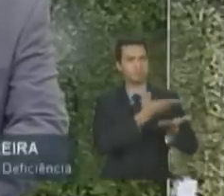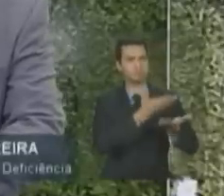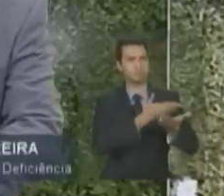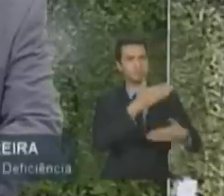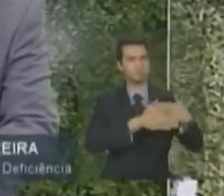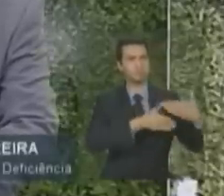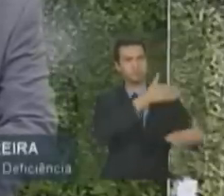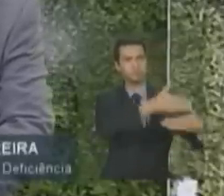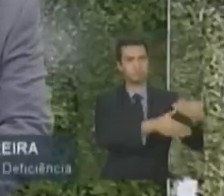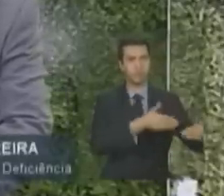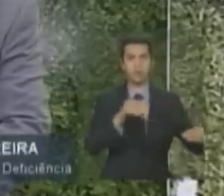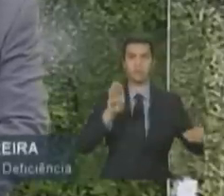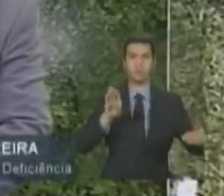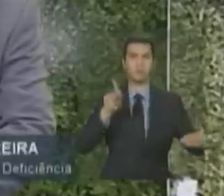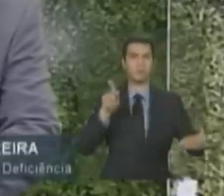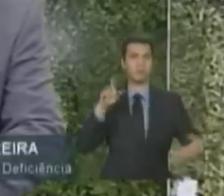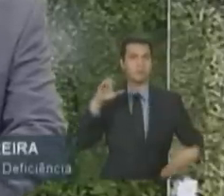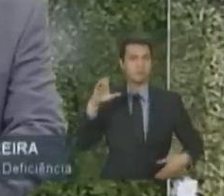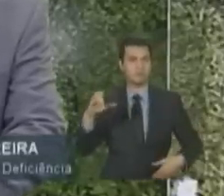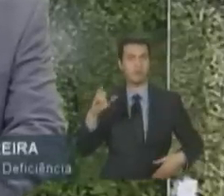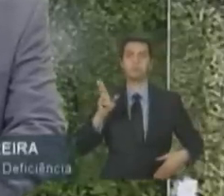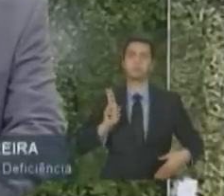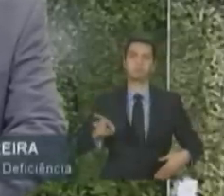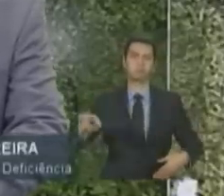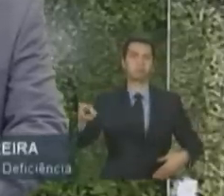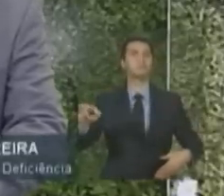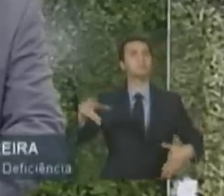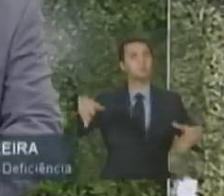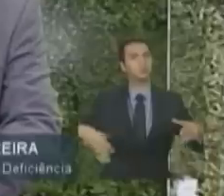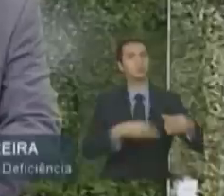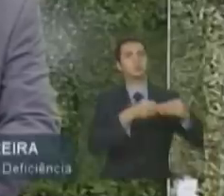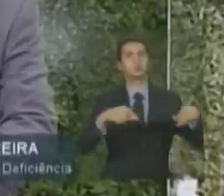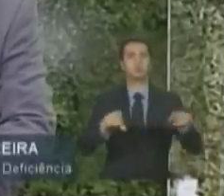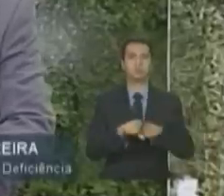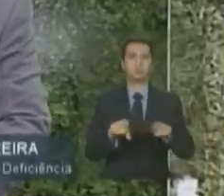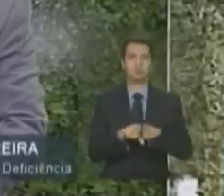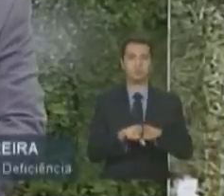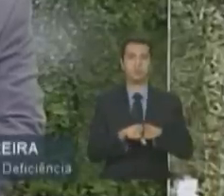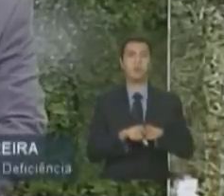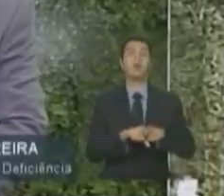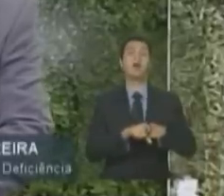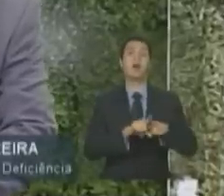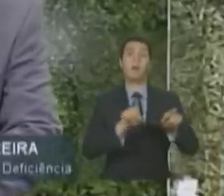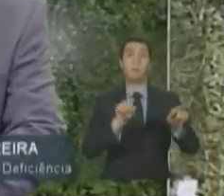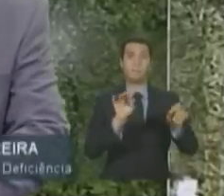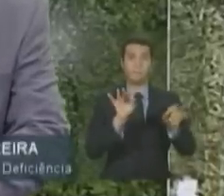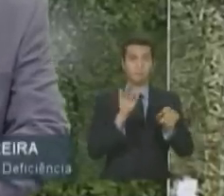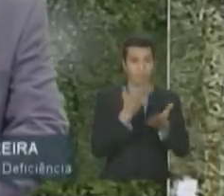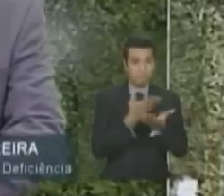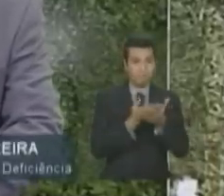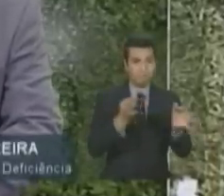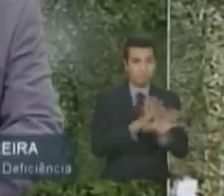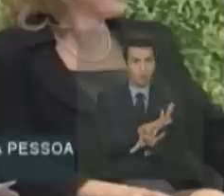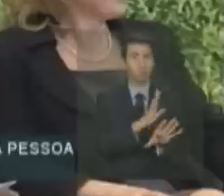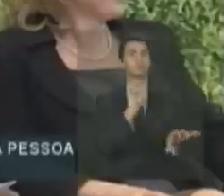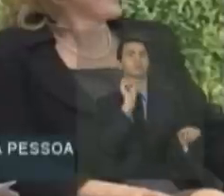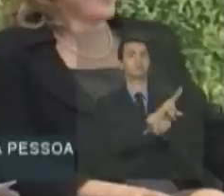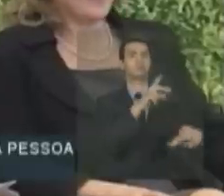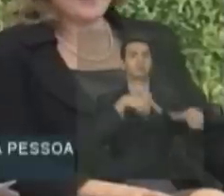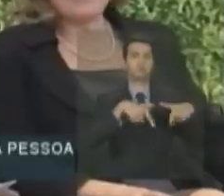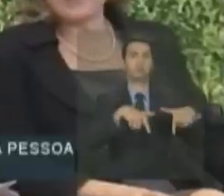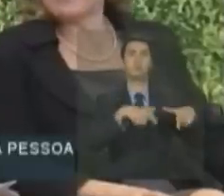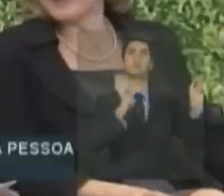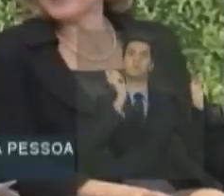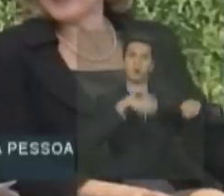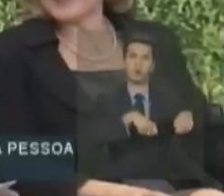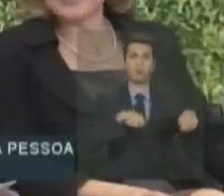BPC cessa no momento que ele vai ao trabalho e, se ele perder o emprego, o BPC retorna. Veja que coisa boa. Bom, e aí nós